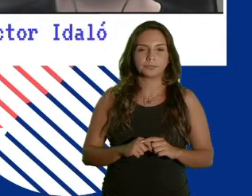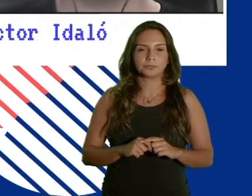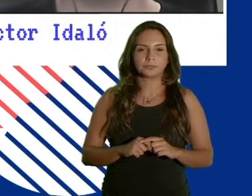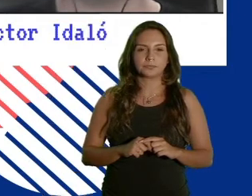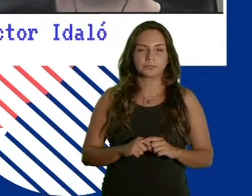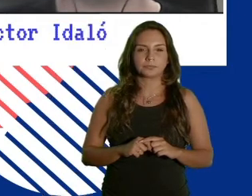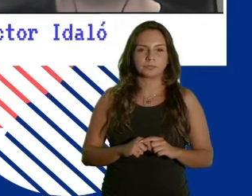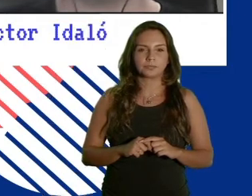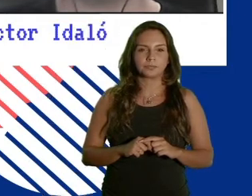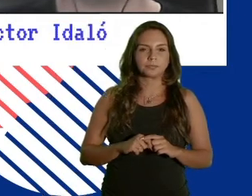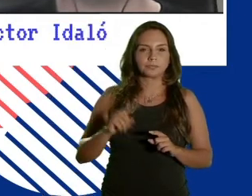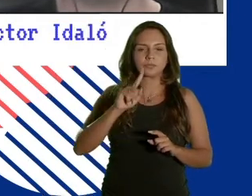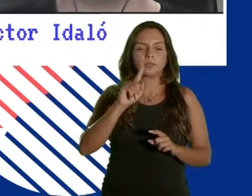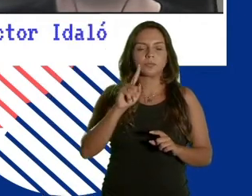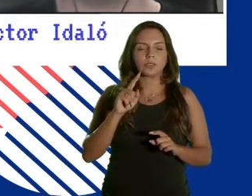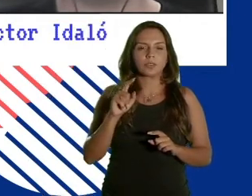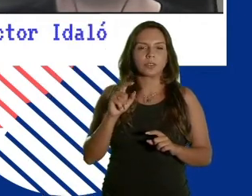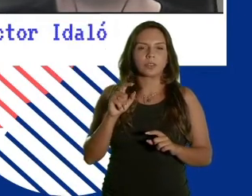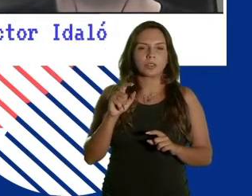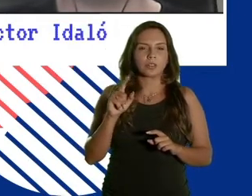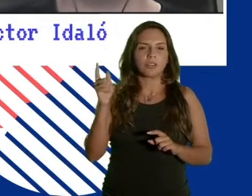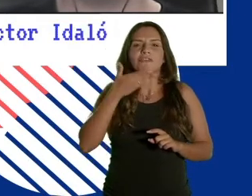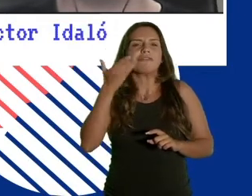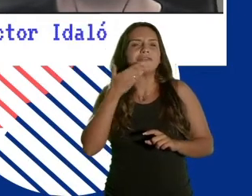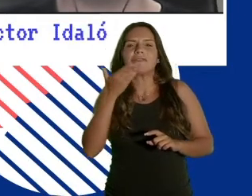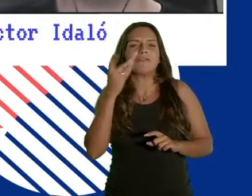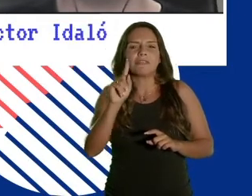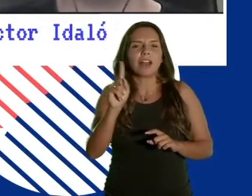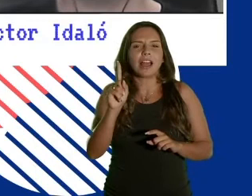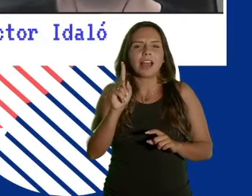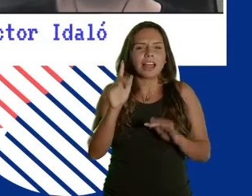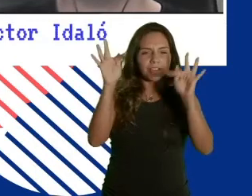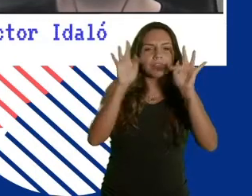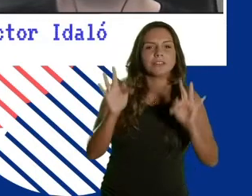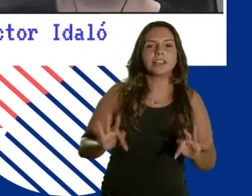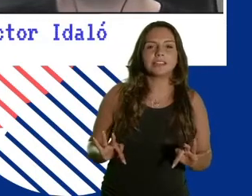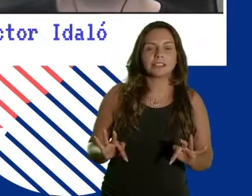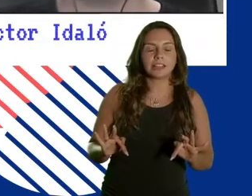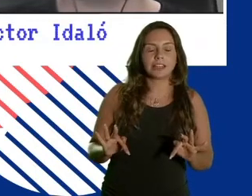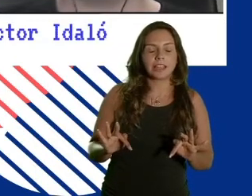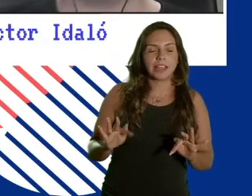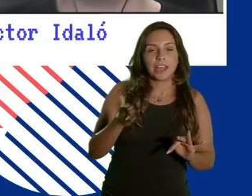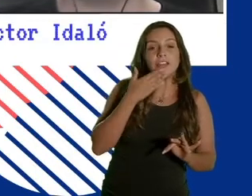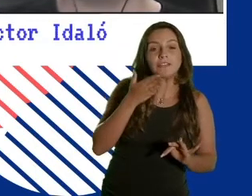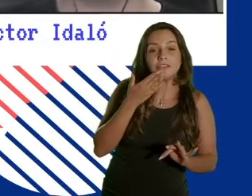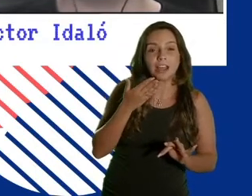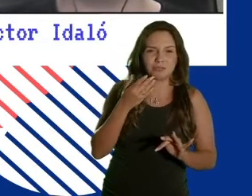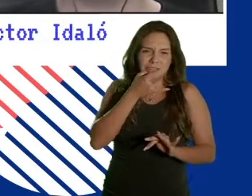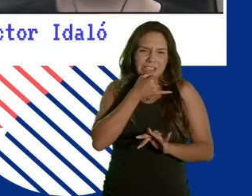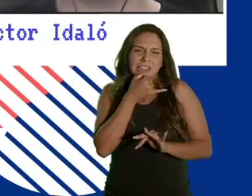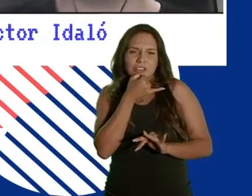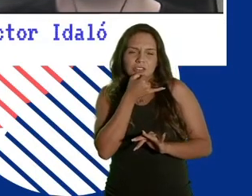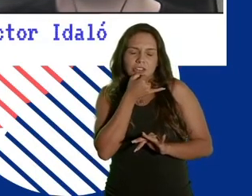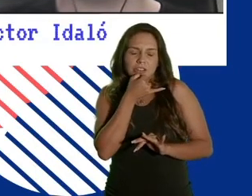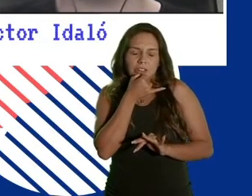inconsequentes não têm, que é tão fácil ser um pouco feliz do que infeliz, que a vida é